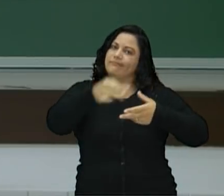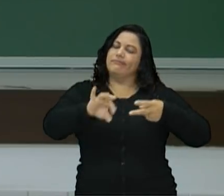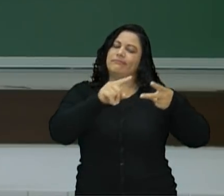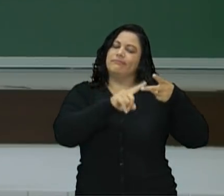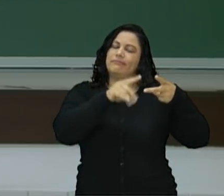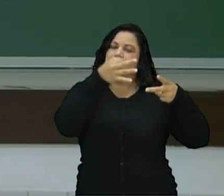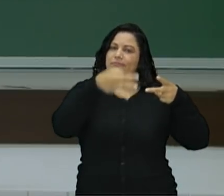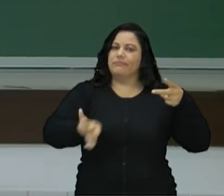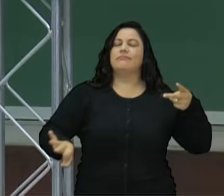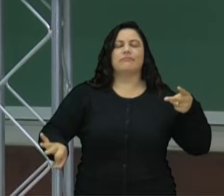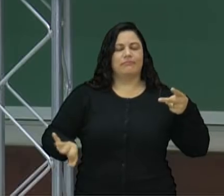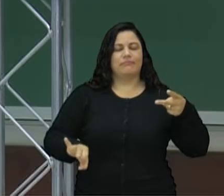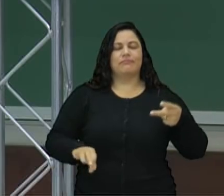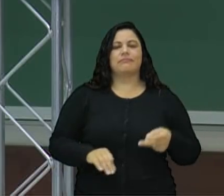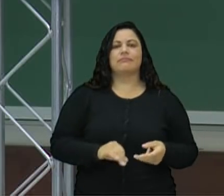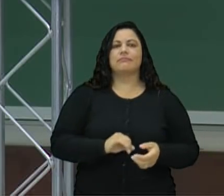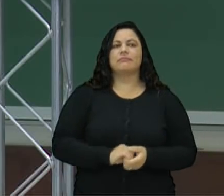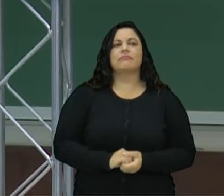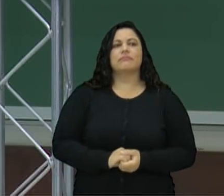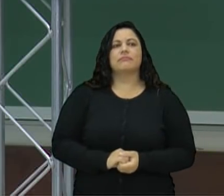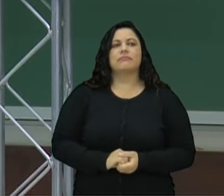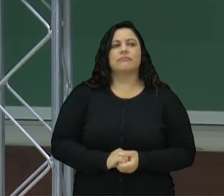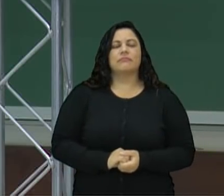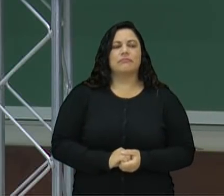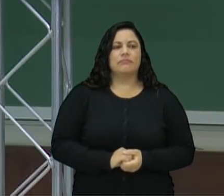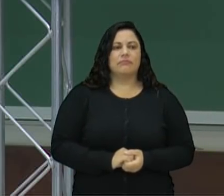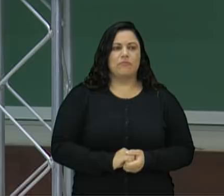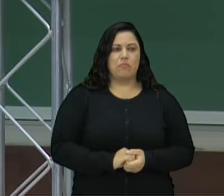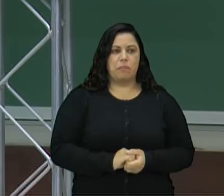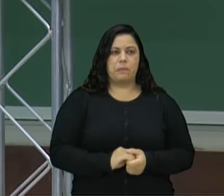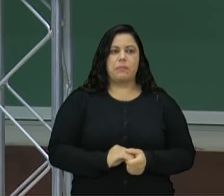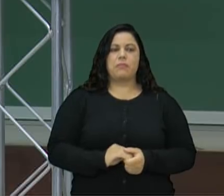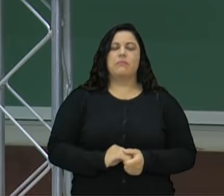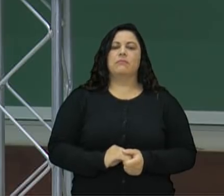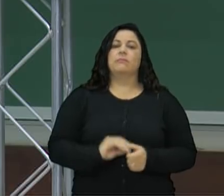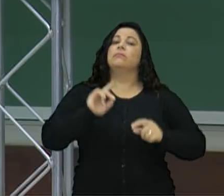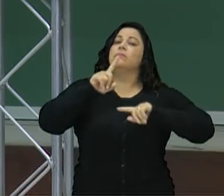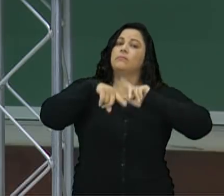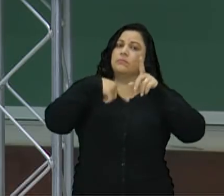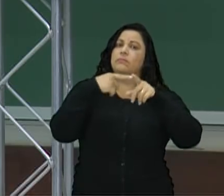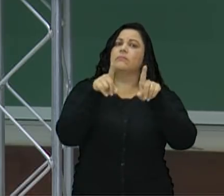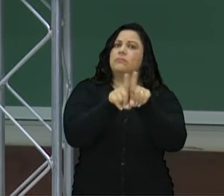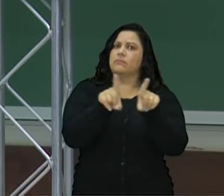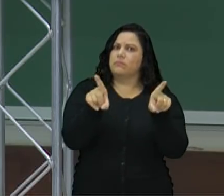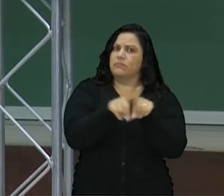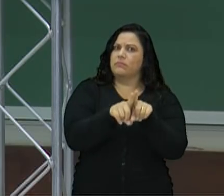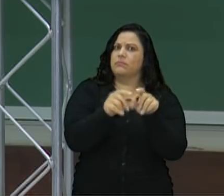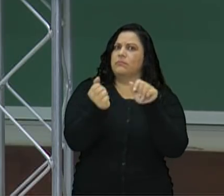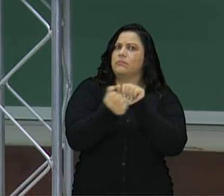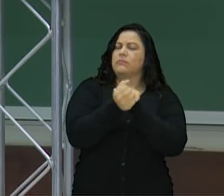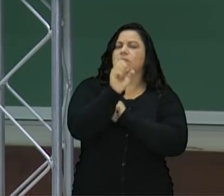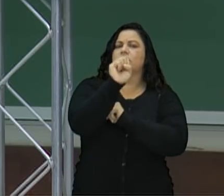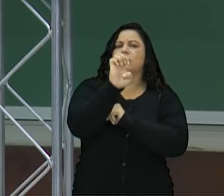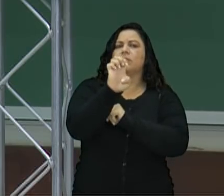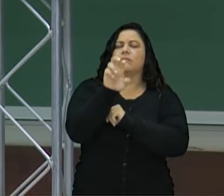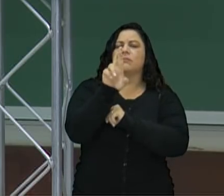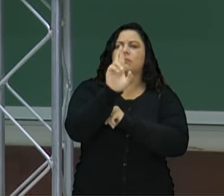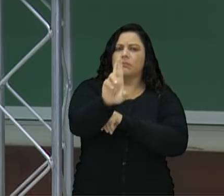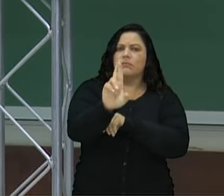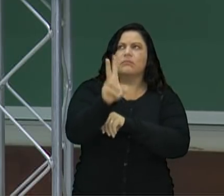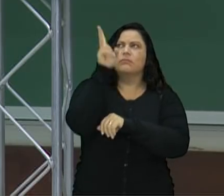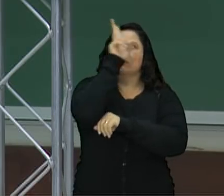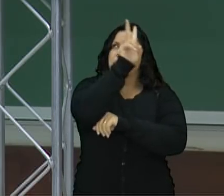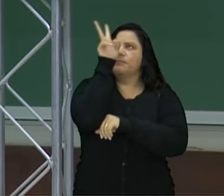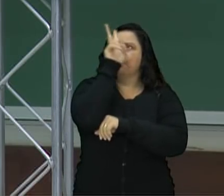a segunda alternativa, né? E, por fim, a gente tem também o verbo ser, né? Então, ela diz assim, lembro-me de